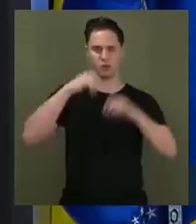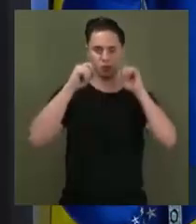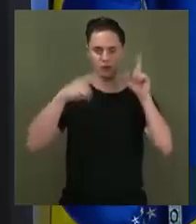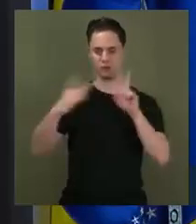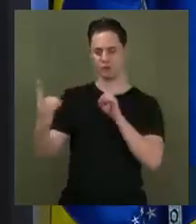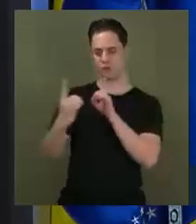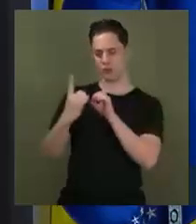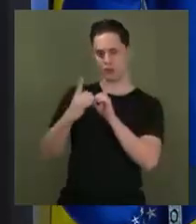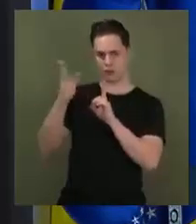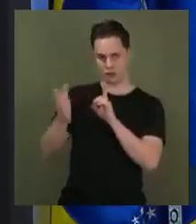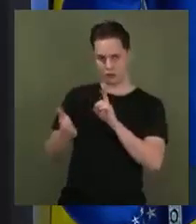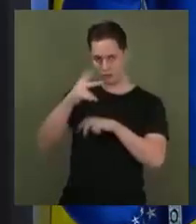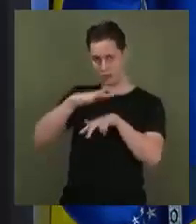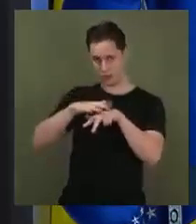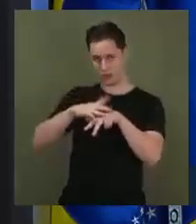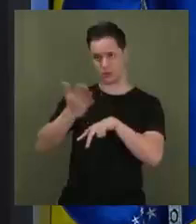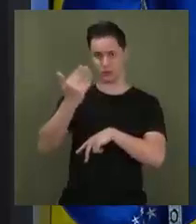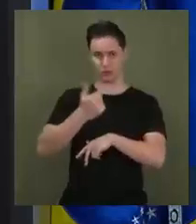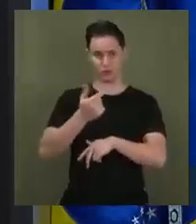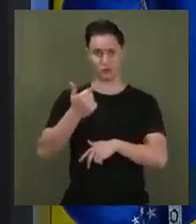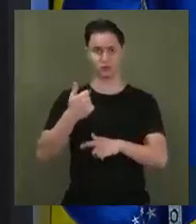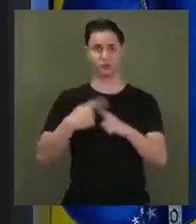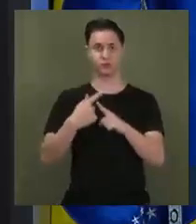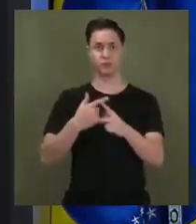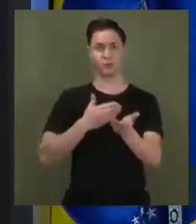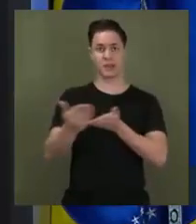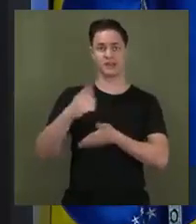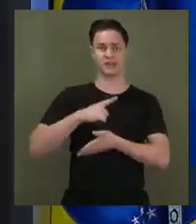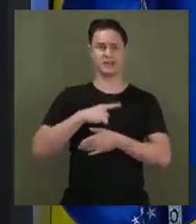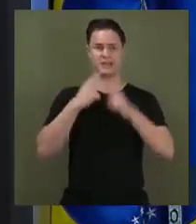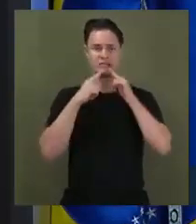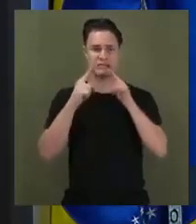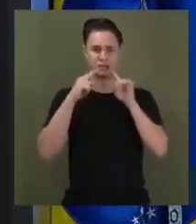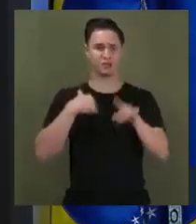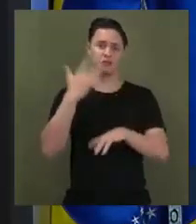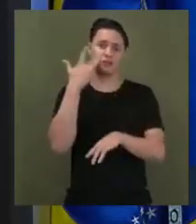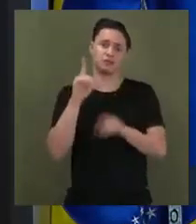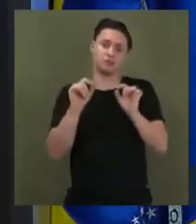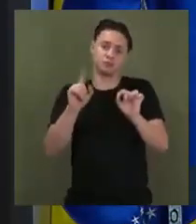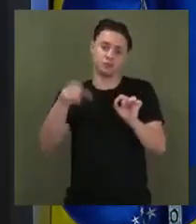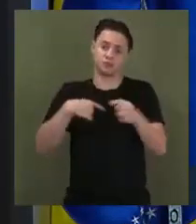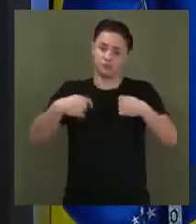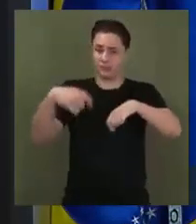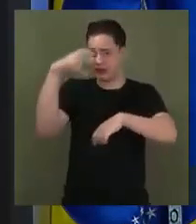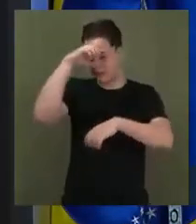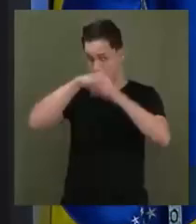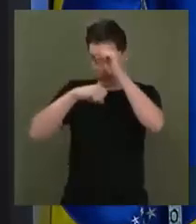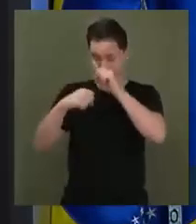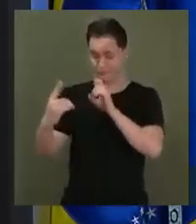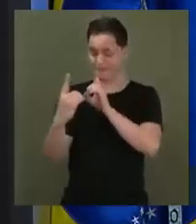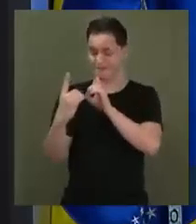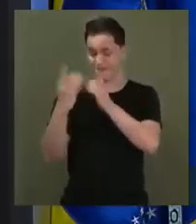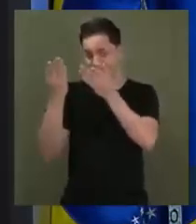pacientes, desde 2021, porque começaram a ter várias queixas que eu não sabia o que era. Tive que aprender para lidar com o